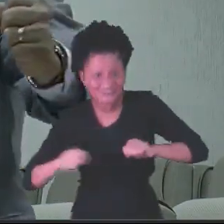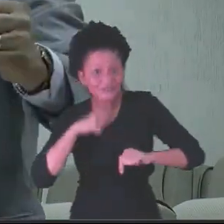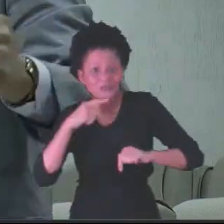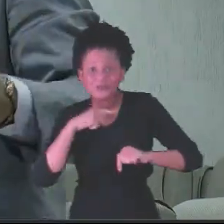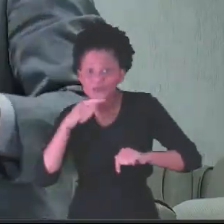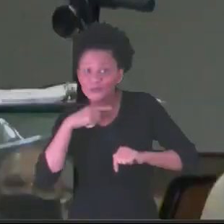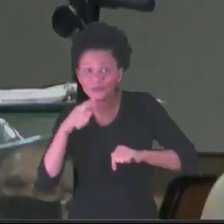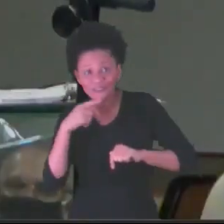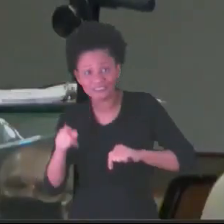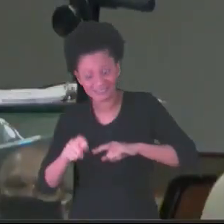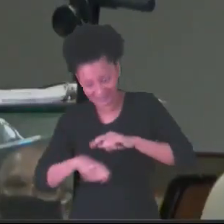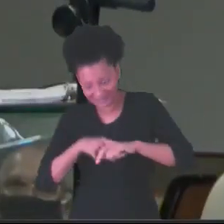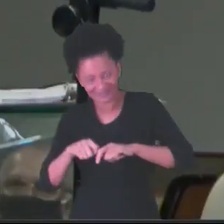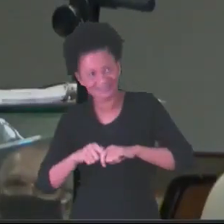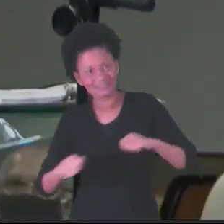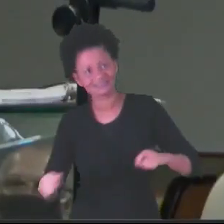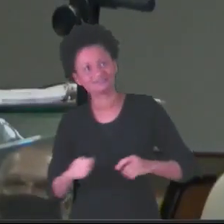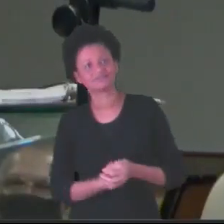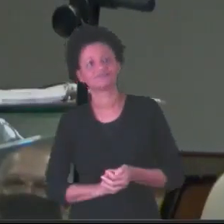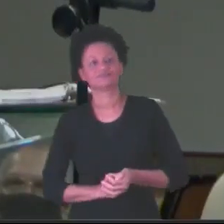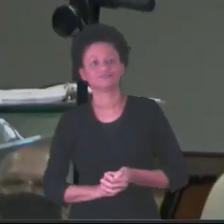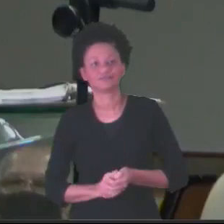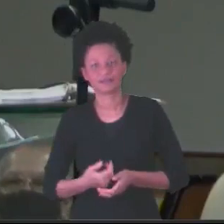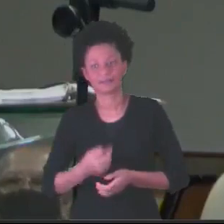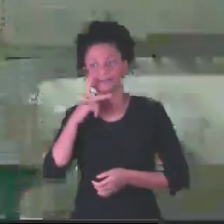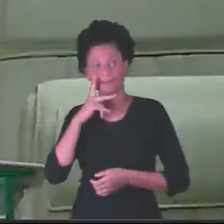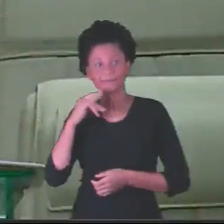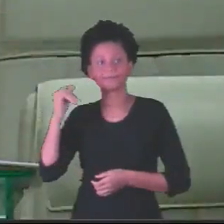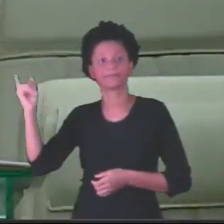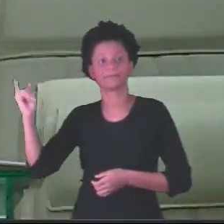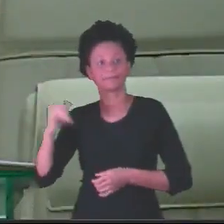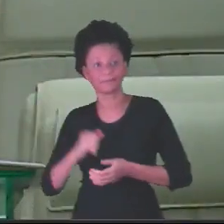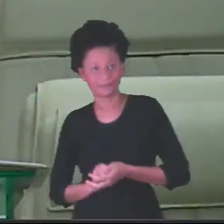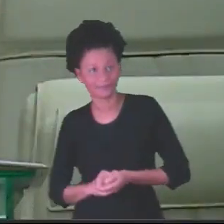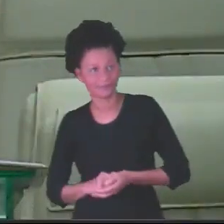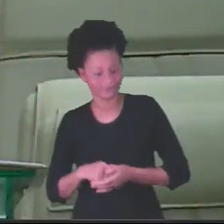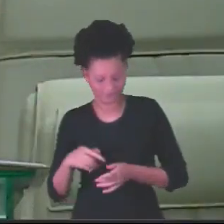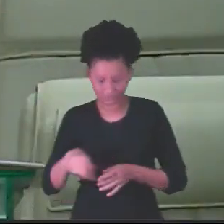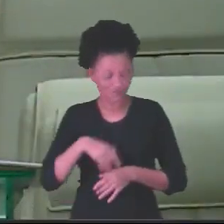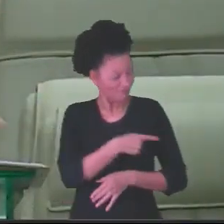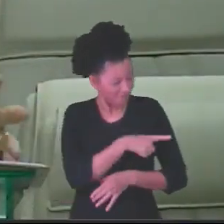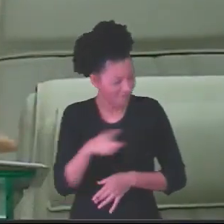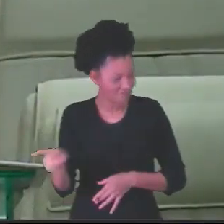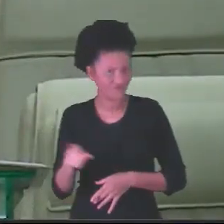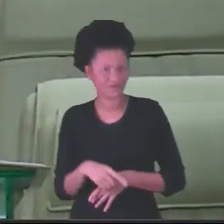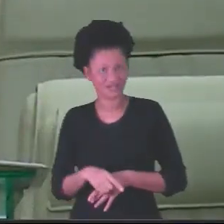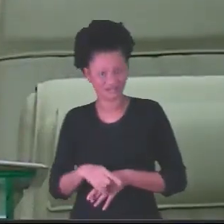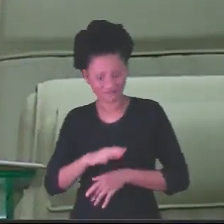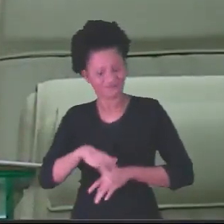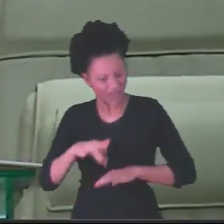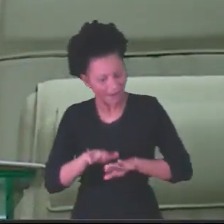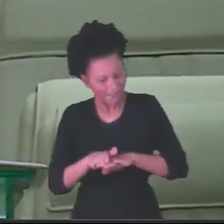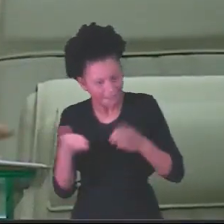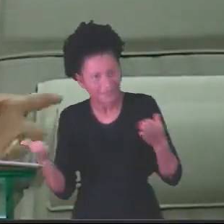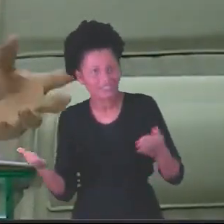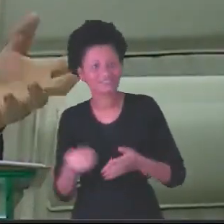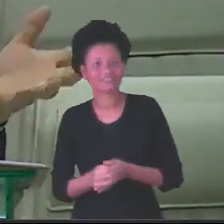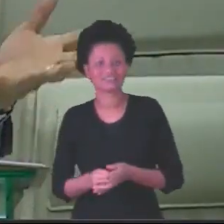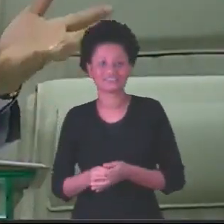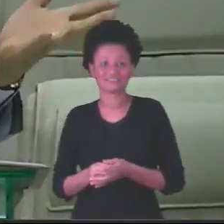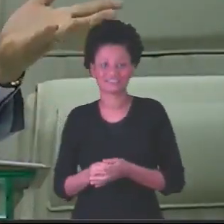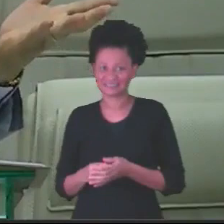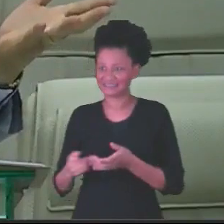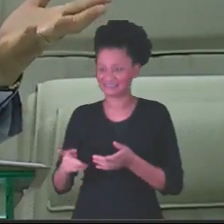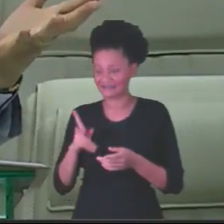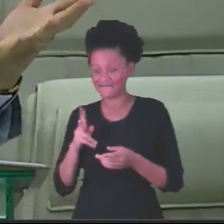conseguia tirar aquele ó e muitas vezes meu pai dizia vá tirar o que está dentro do embrulho e a gente